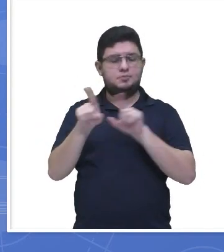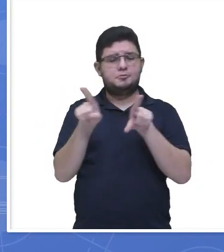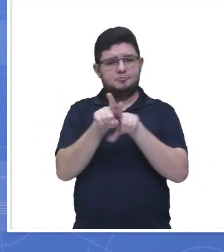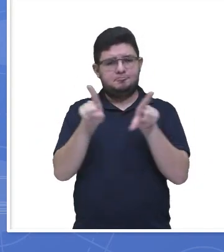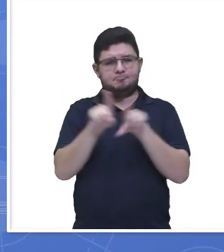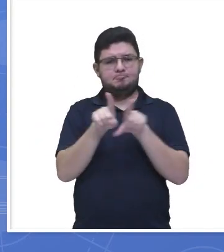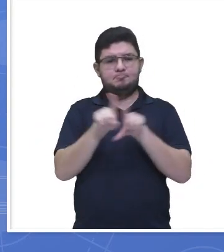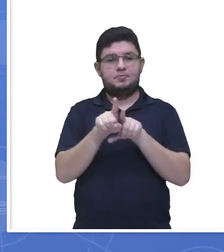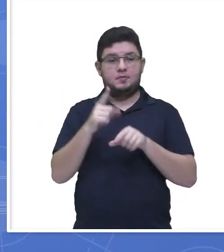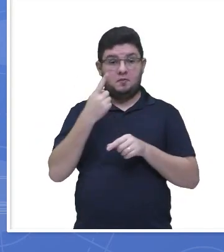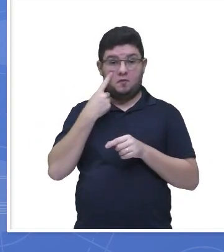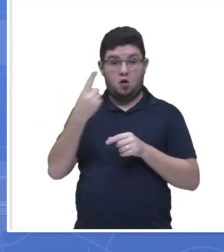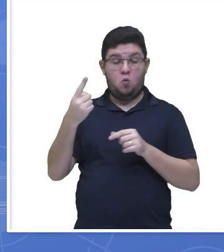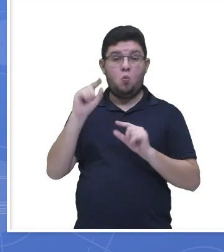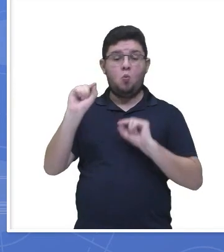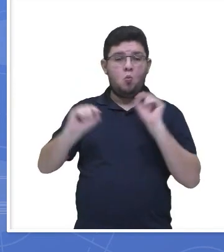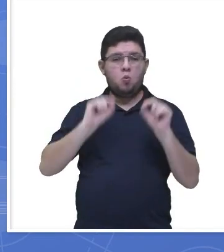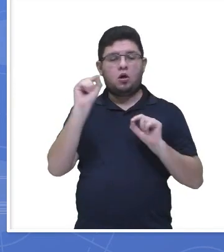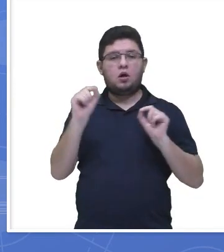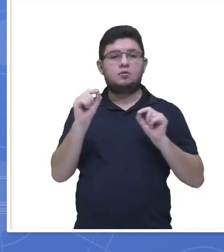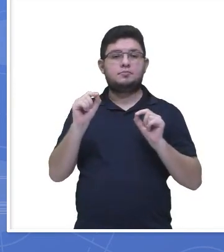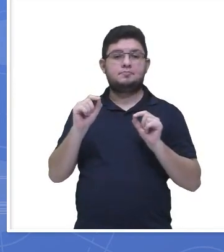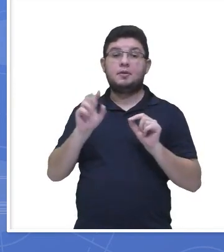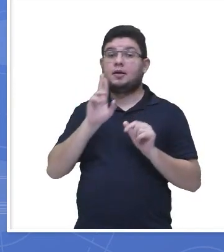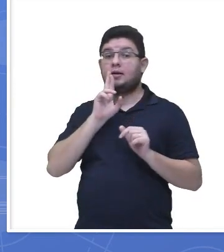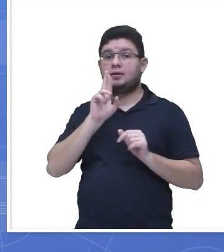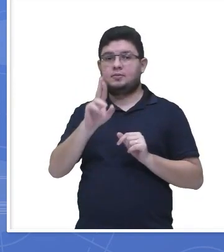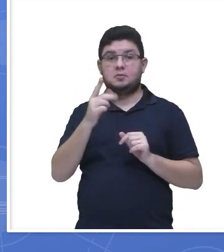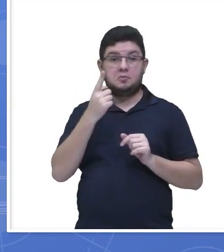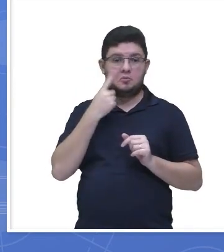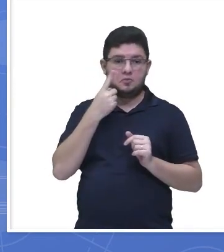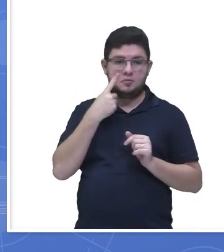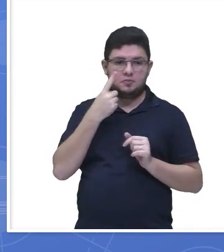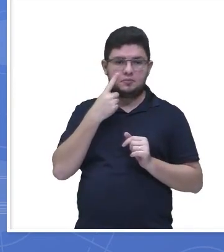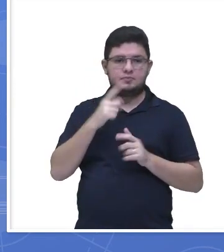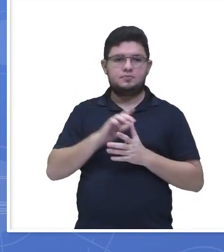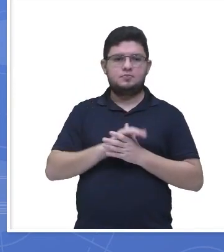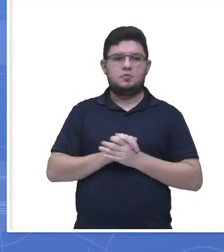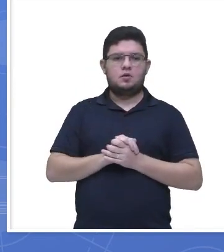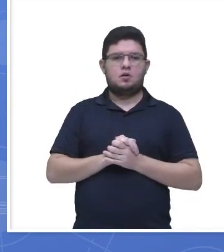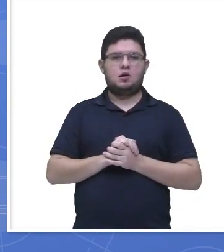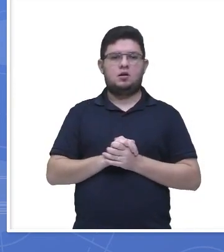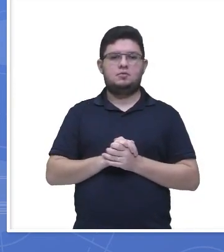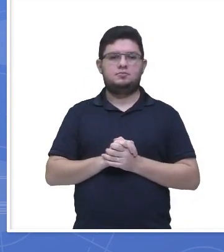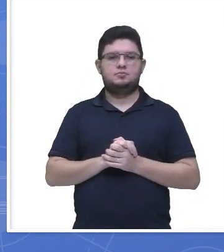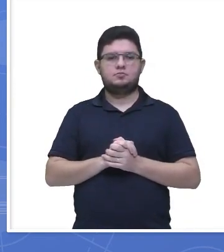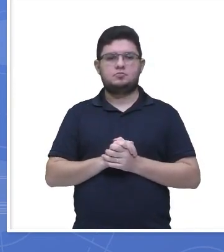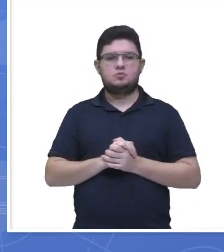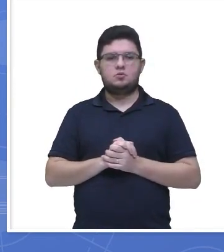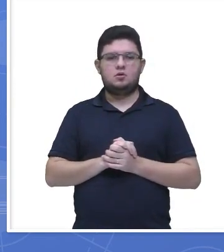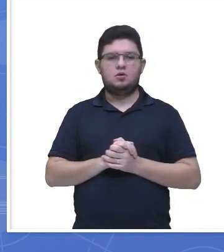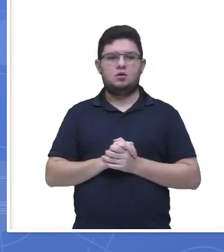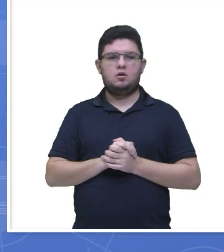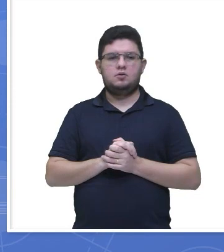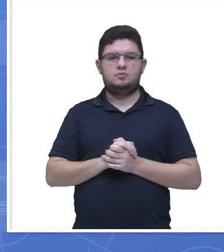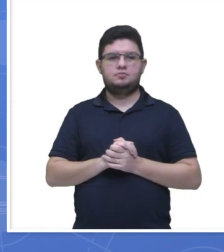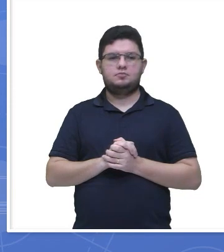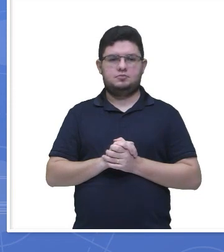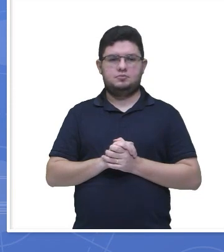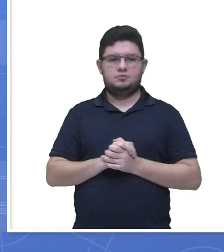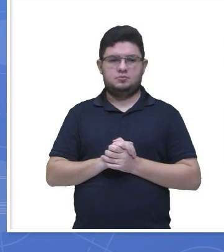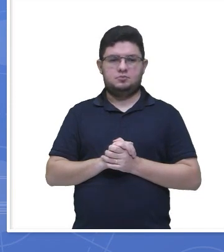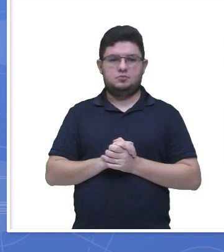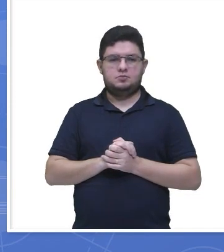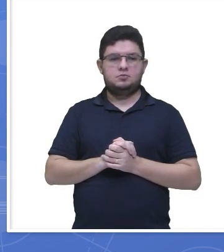questão. Quer dizer, vamos lá? Vamos tentar achar a resposta, então, dessa questão? Vamos ver aí o que nós